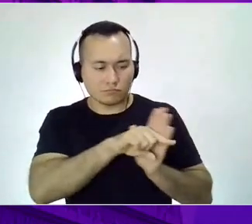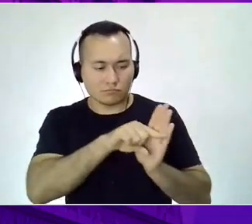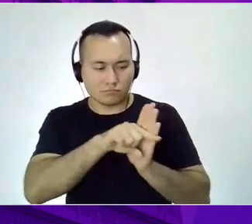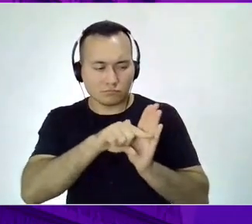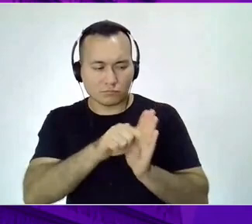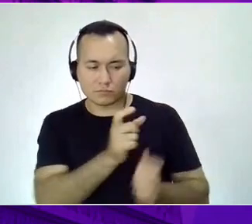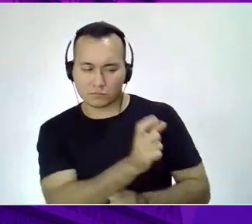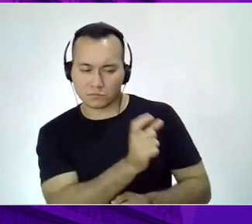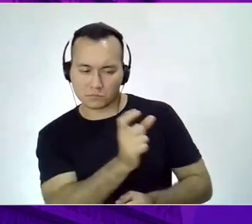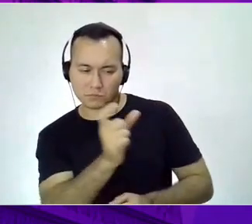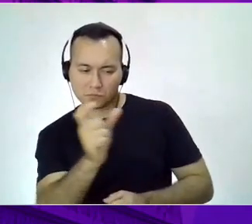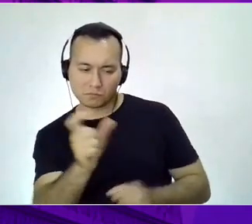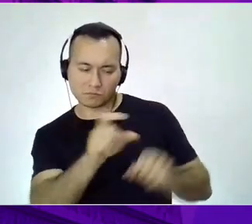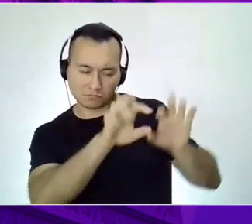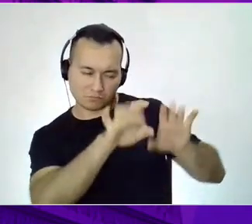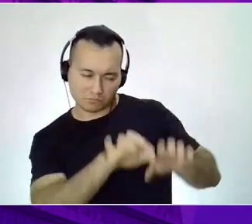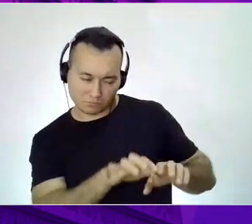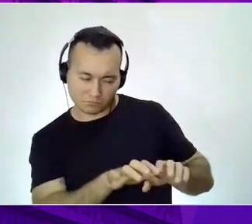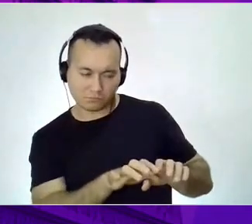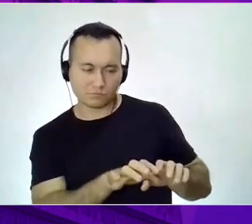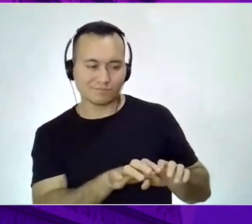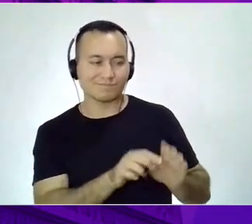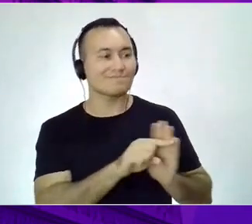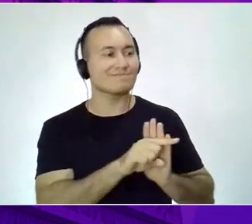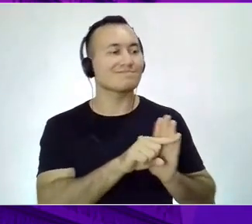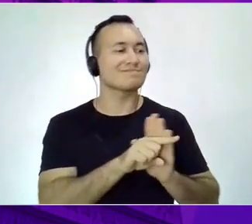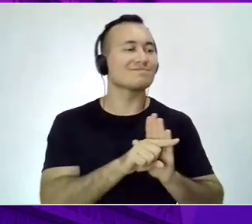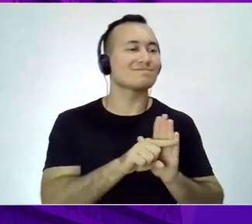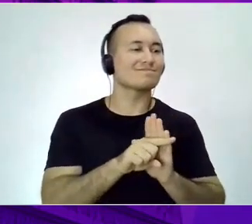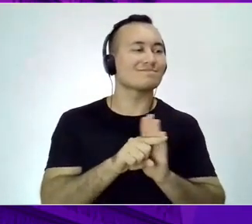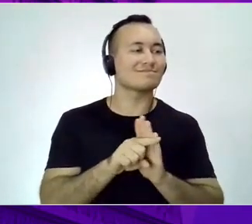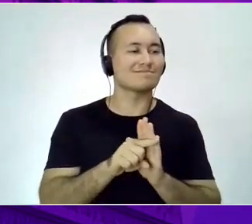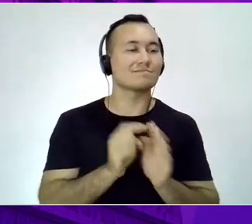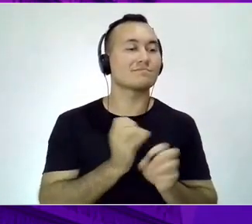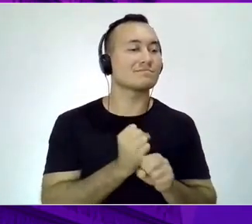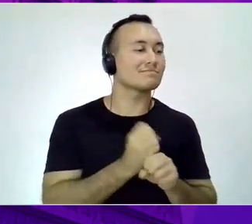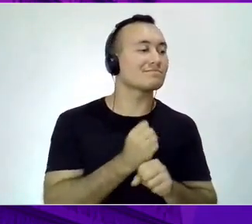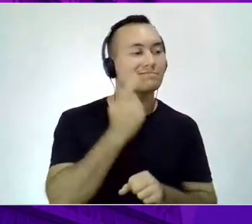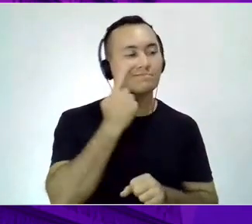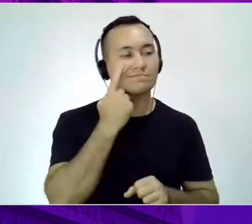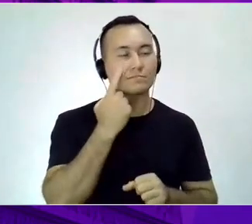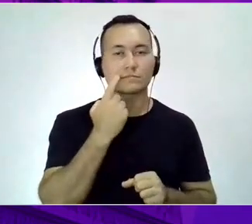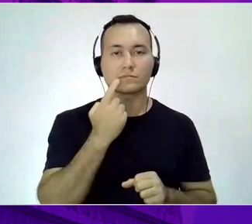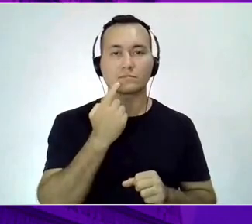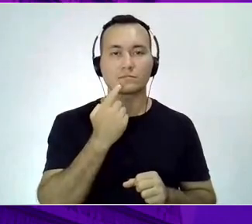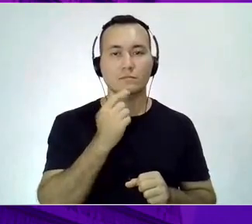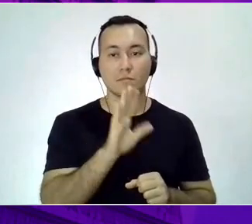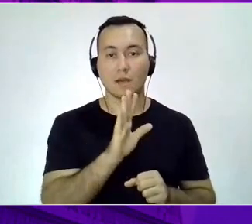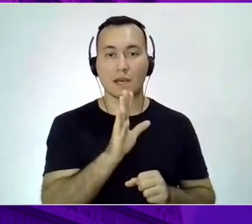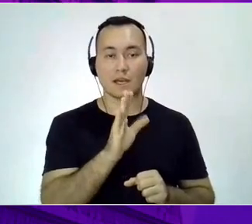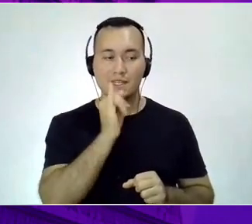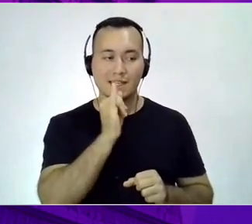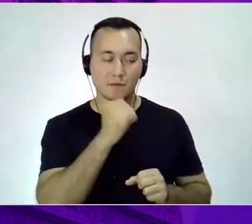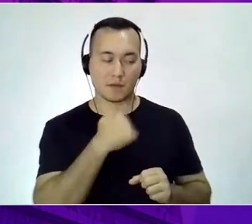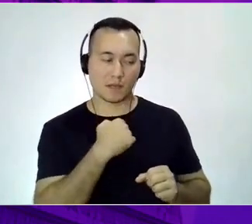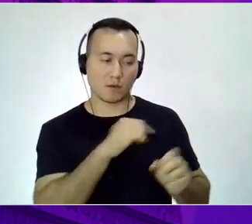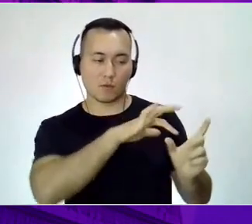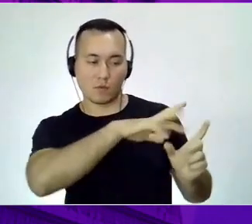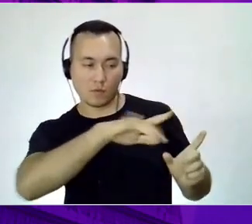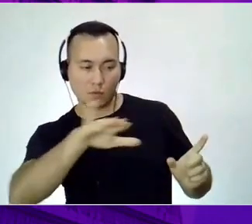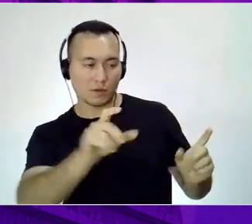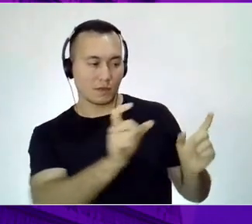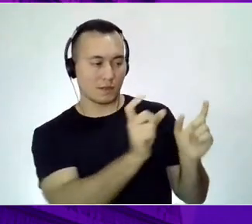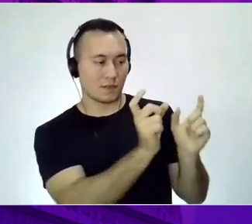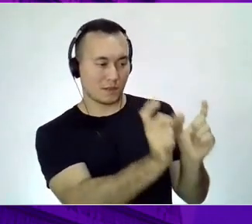deve ser coincidente, né? E aí já tem um desafio para a automação. Por